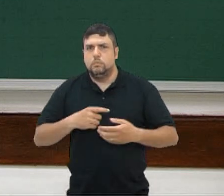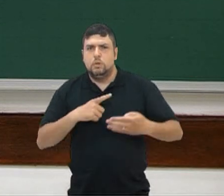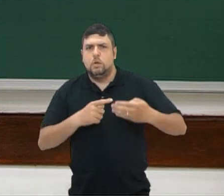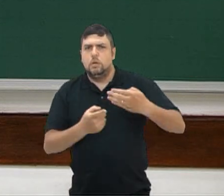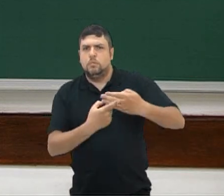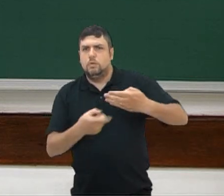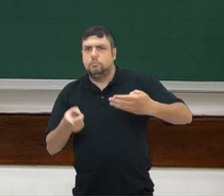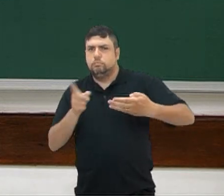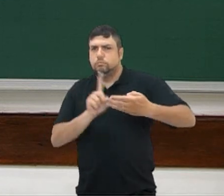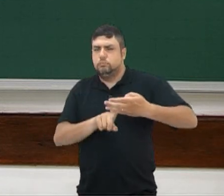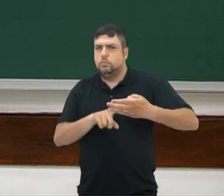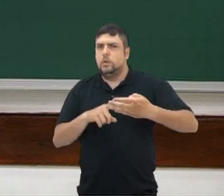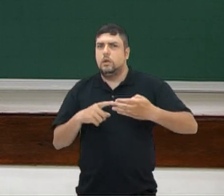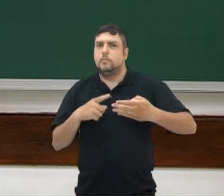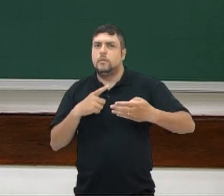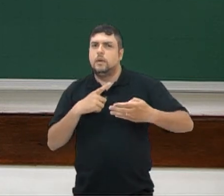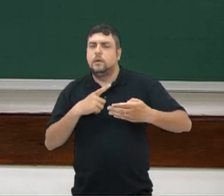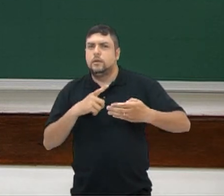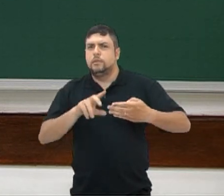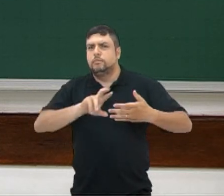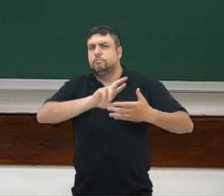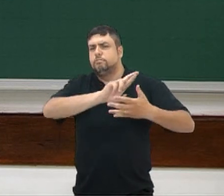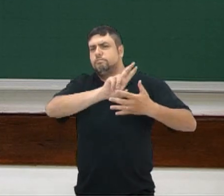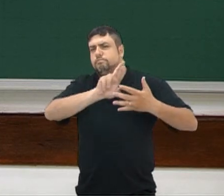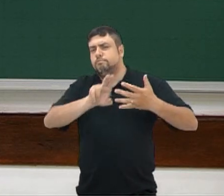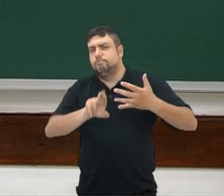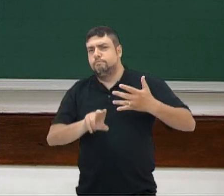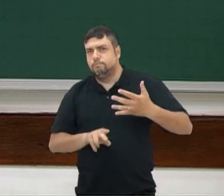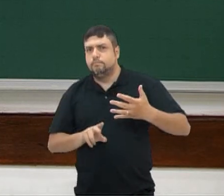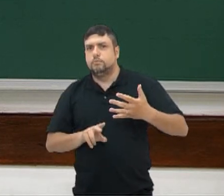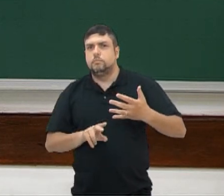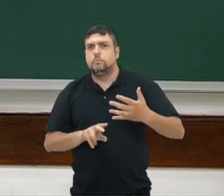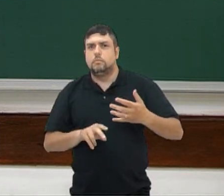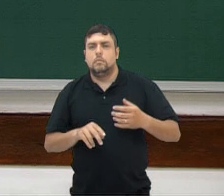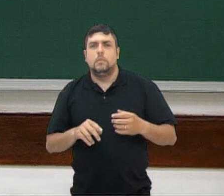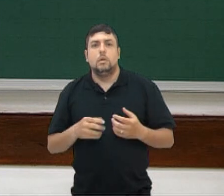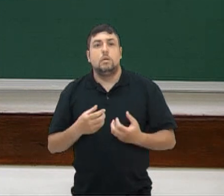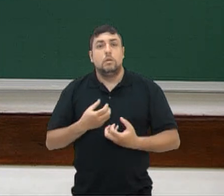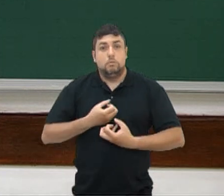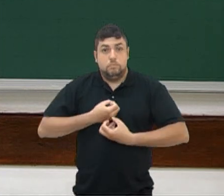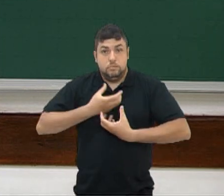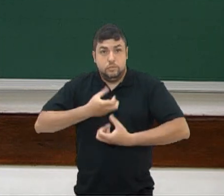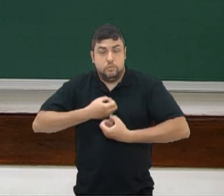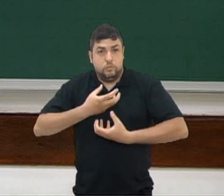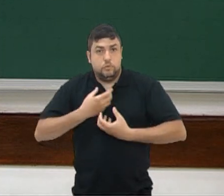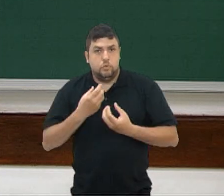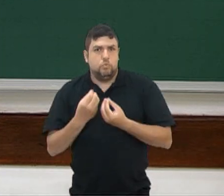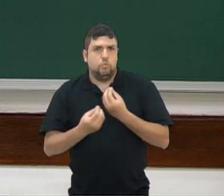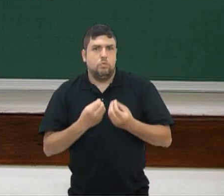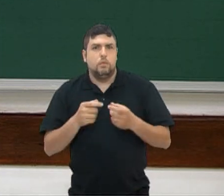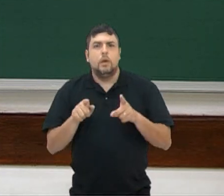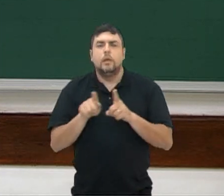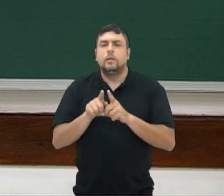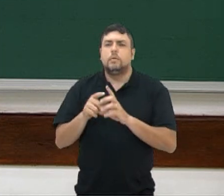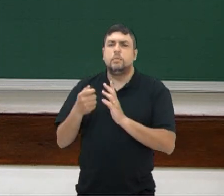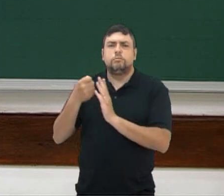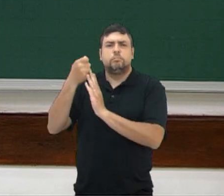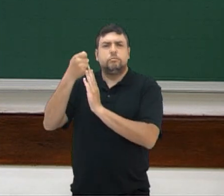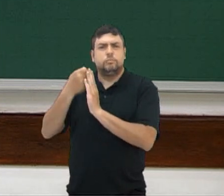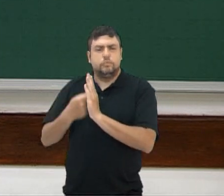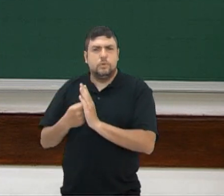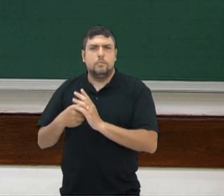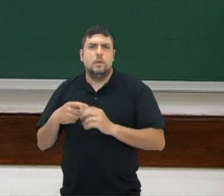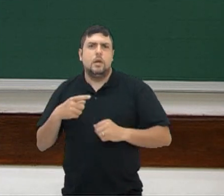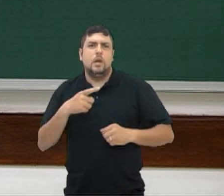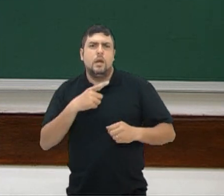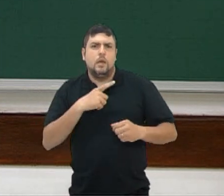muitas outras. Aqui não teremos tempo, mas enfim, vários poemas, não só poema, mas também na prosa, mas no caso aqui, em vários poemas,